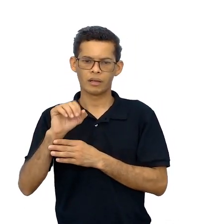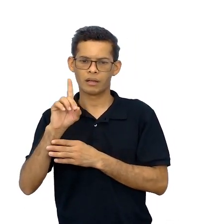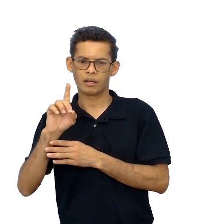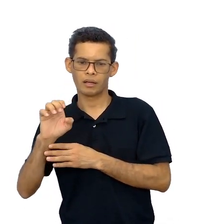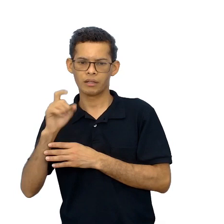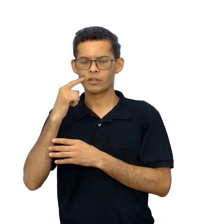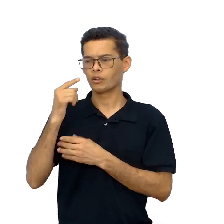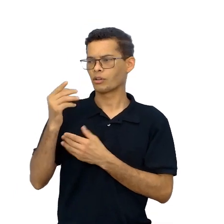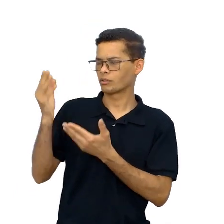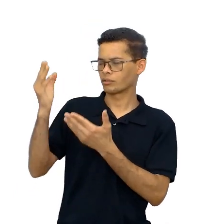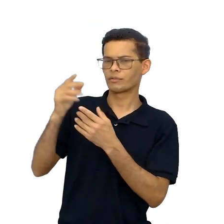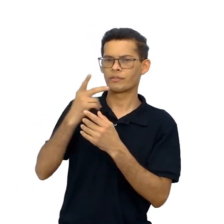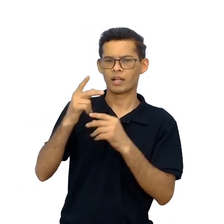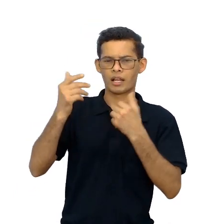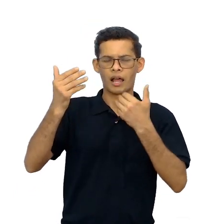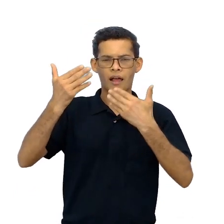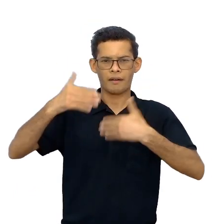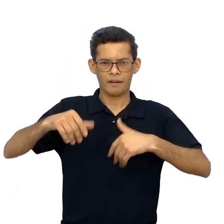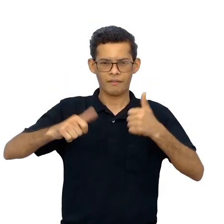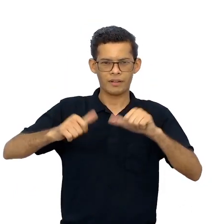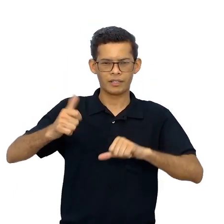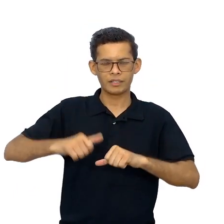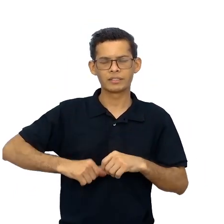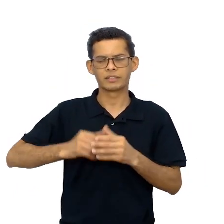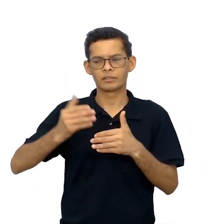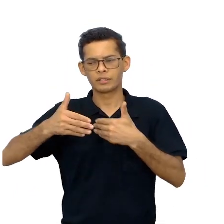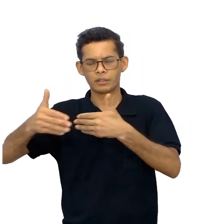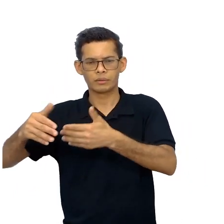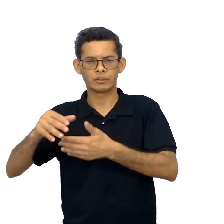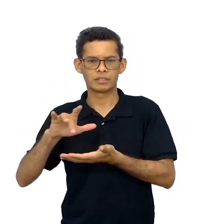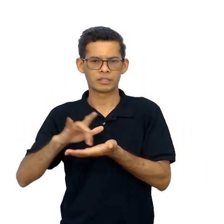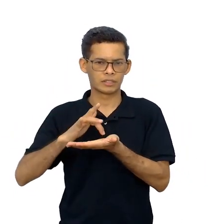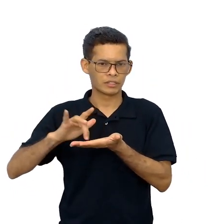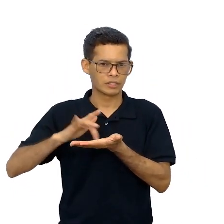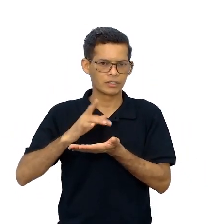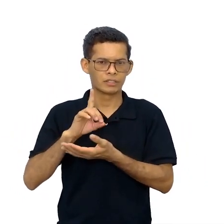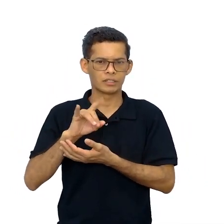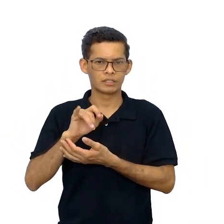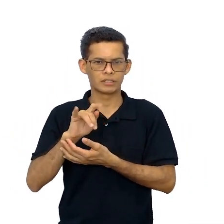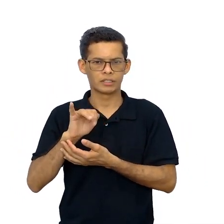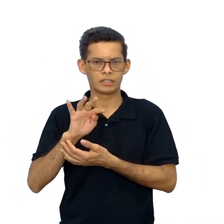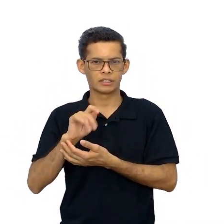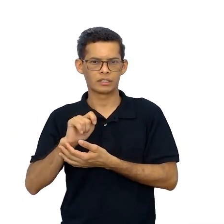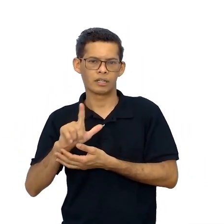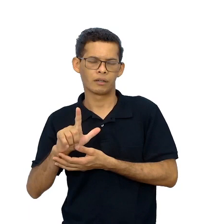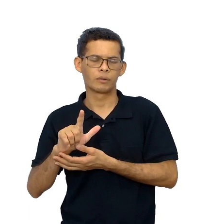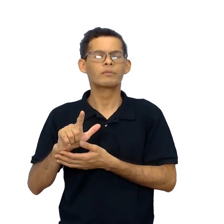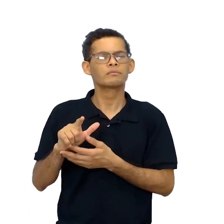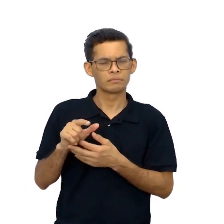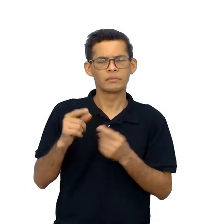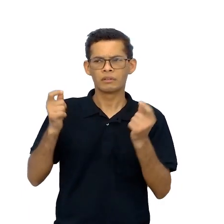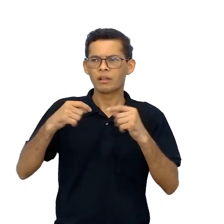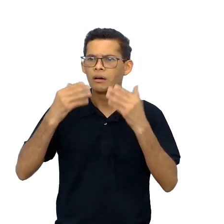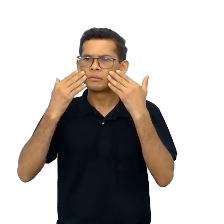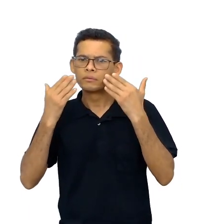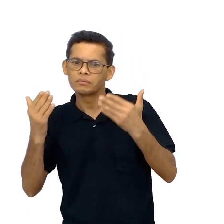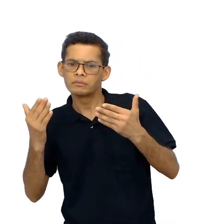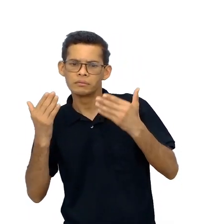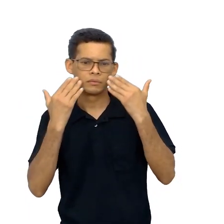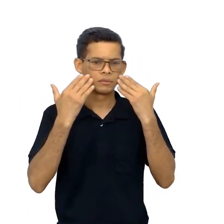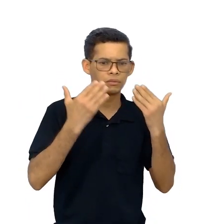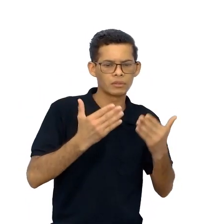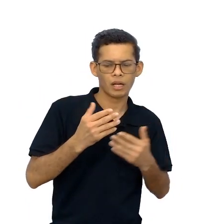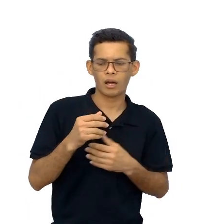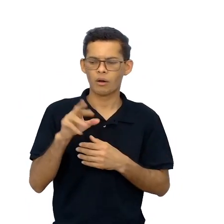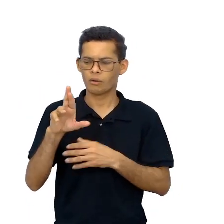das Sequências Digitais, eu posso olhar consultas, avaliações e sequências digitais, eu posso olhar um outro card chamado